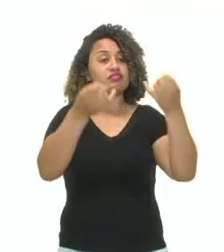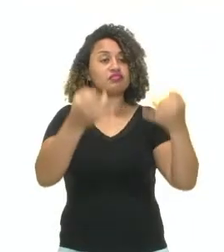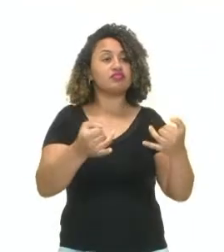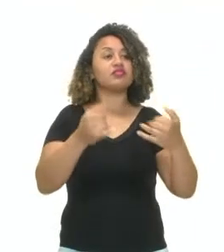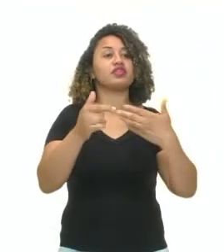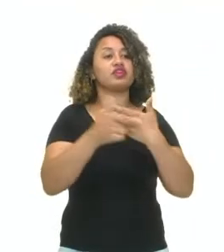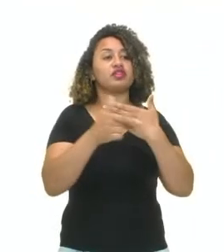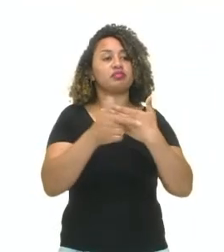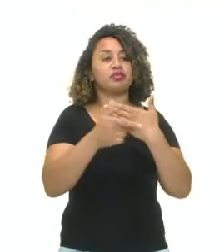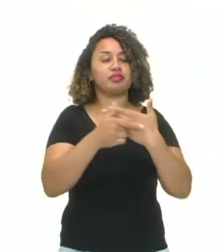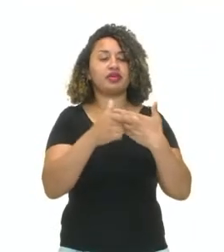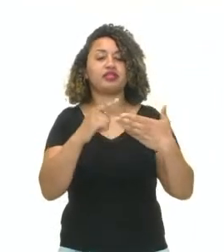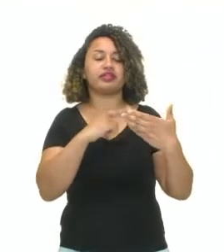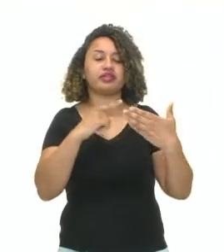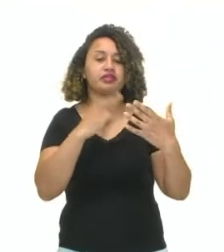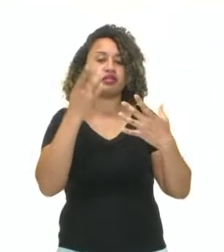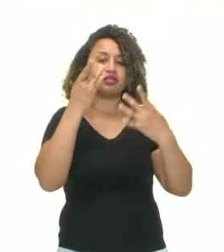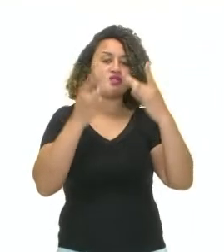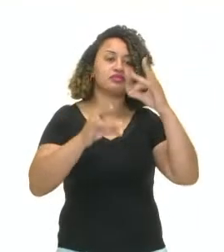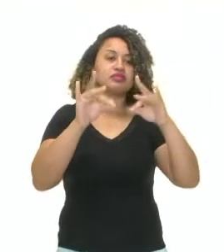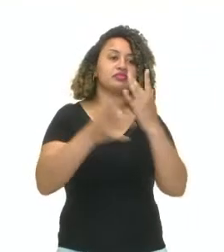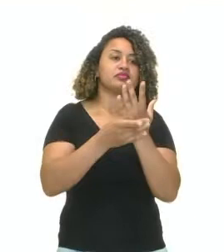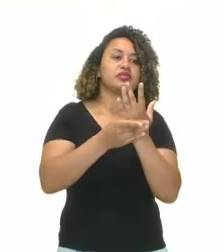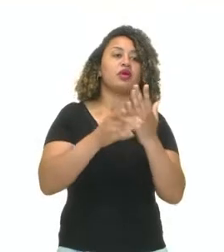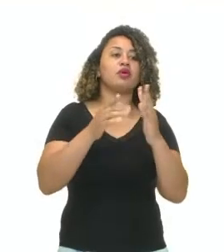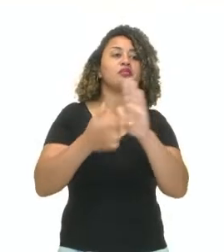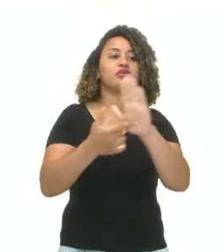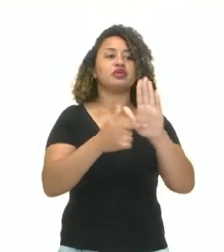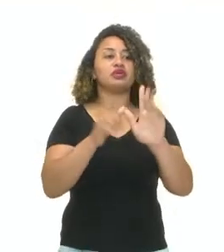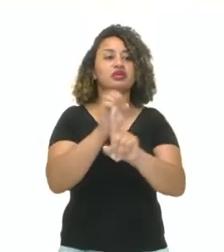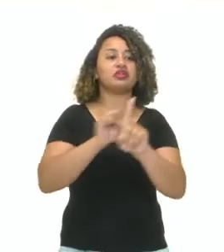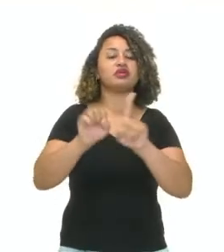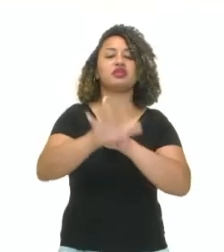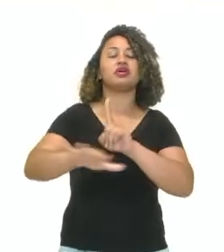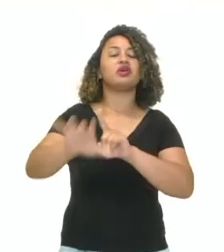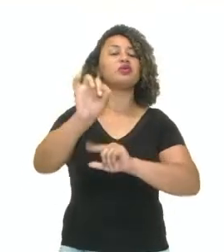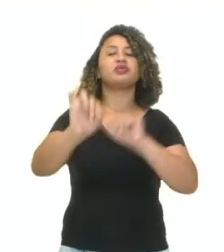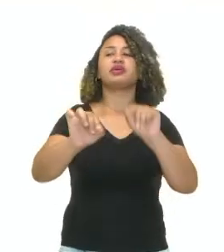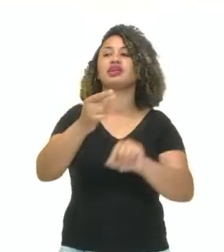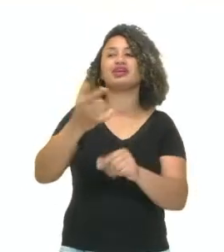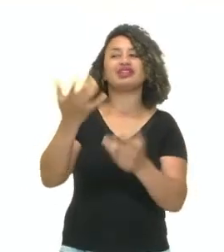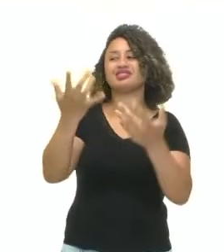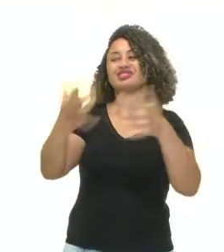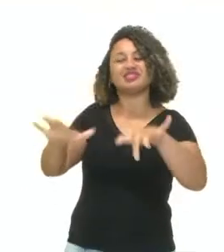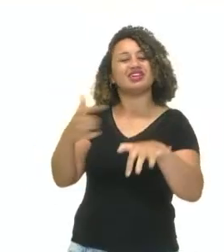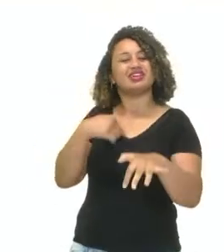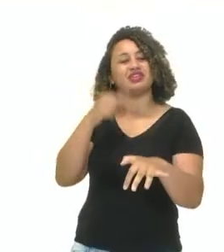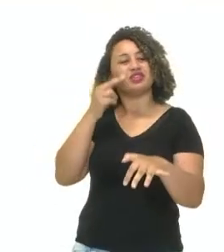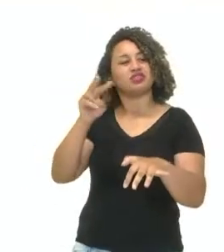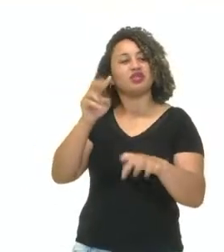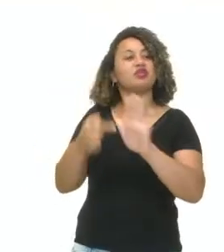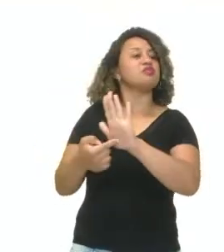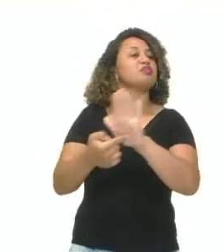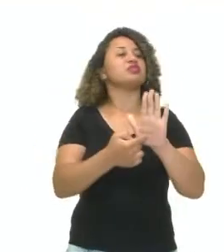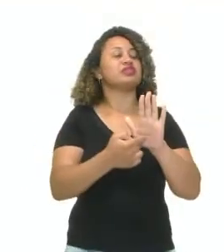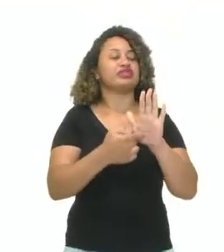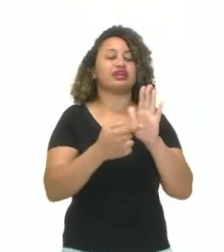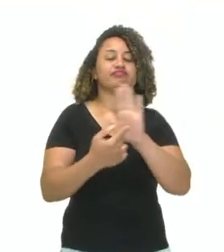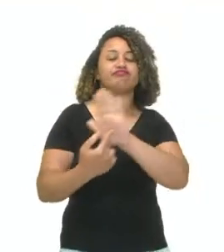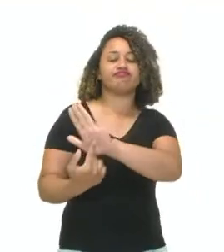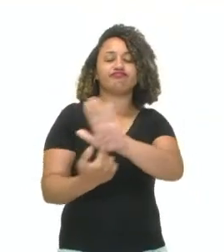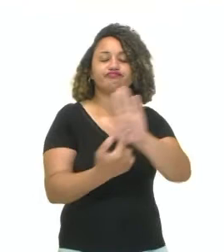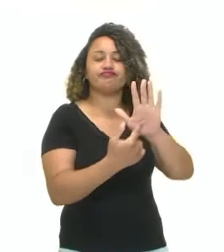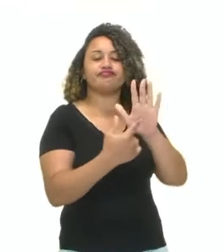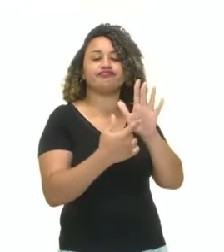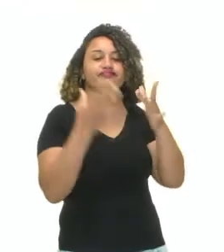tarefa do teatro realista era mostrar para a sociedade aquilo que ela não gostaria de ver, mostrar através do espetáculo cênico